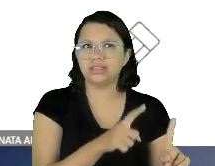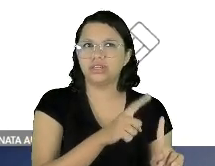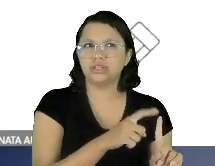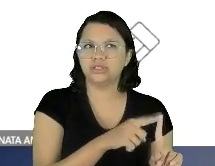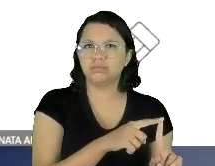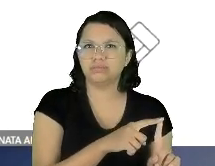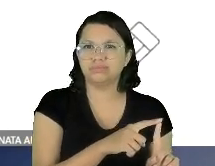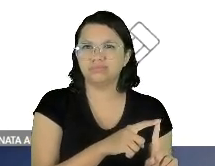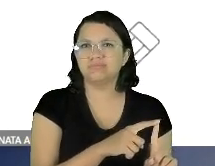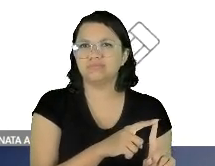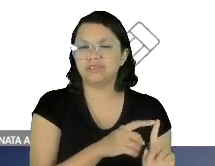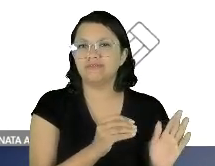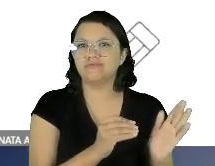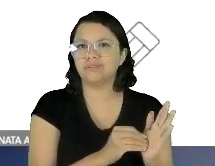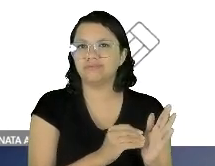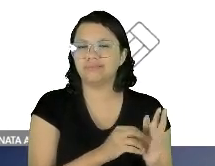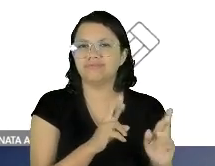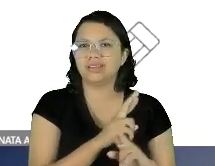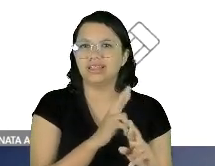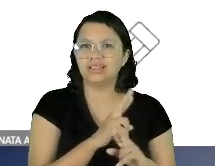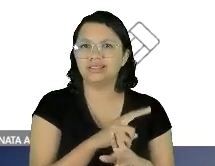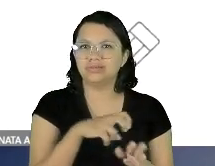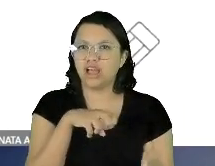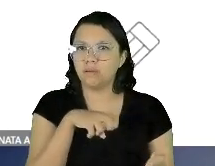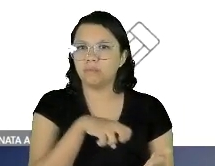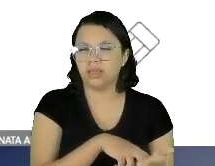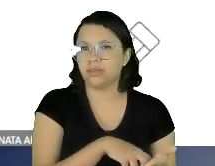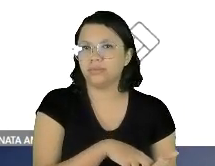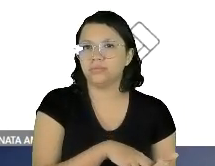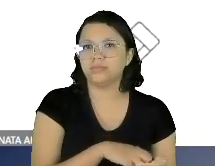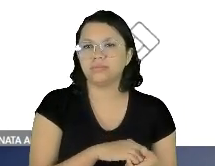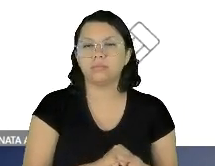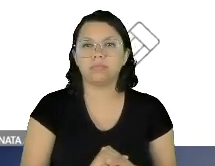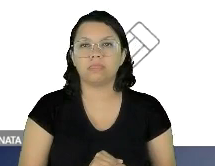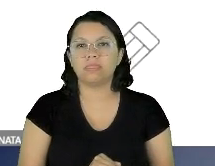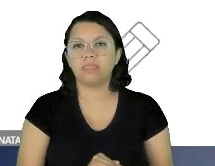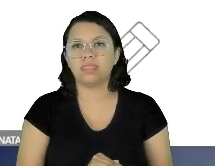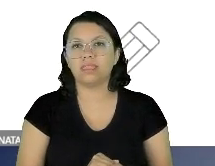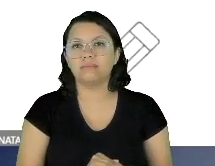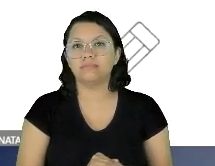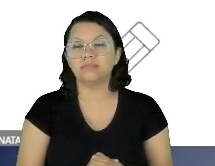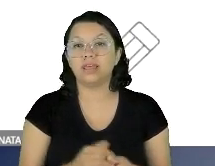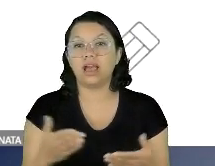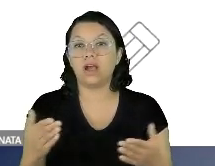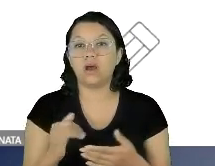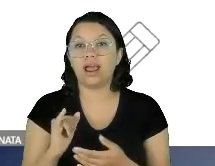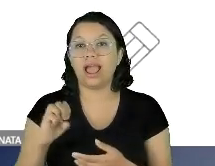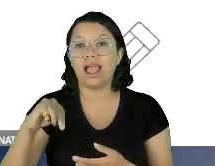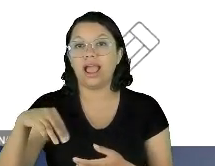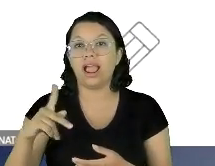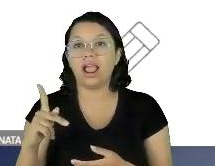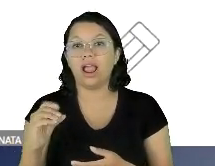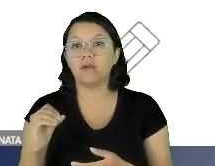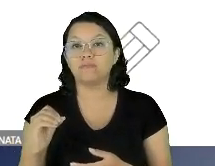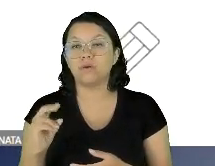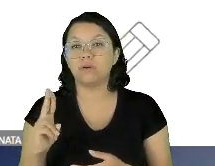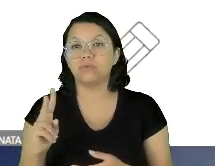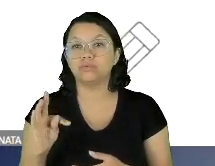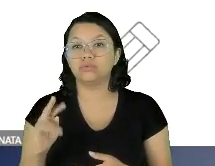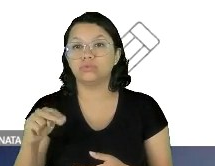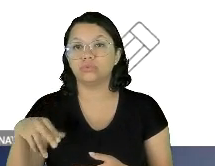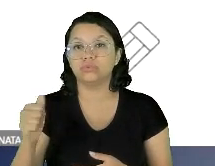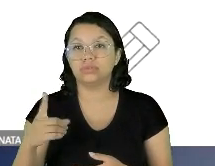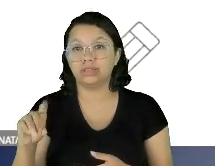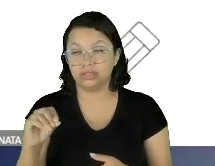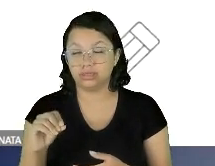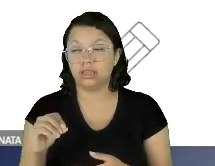em termos de pena, né? A importunação sexual, então, é o contato físico sem o